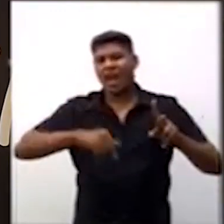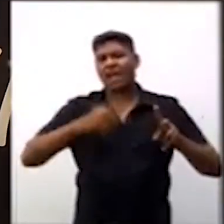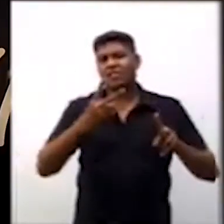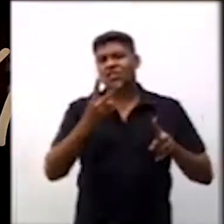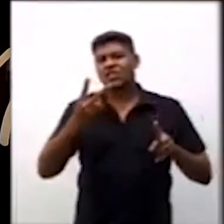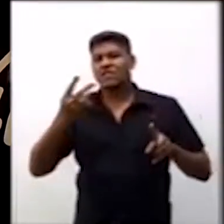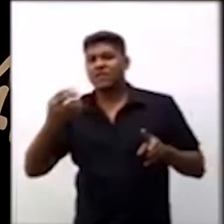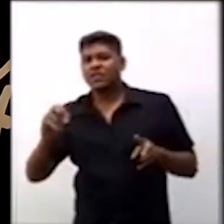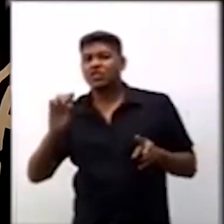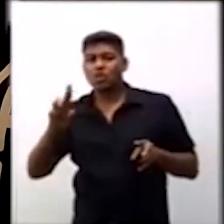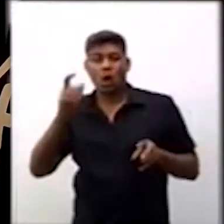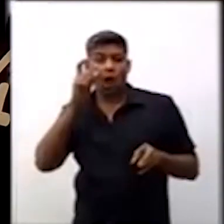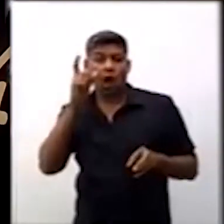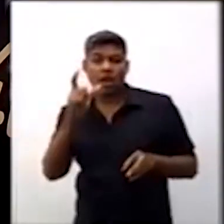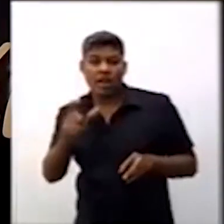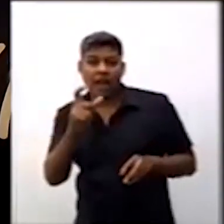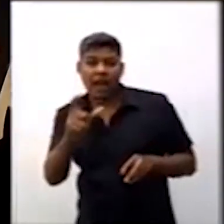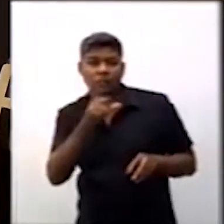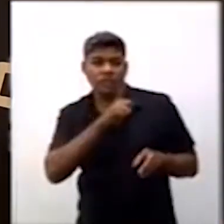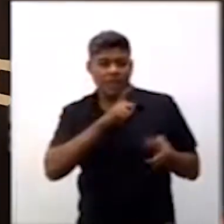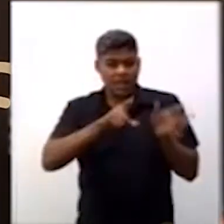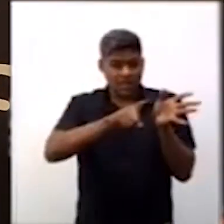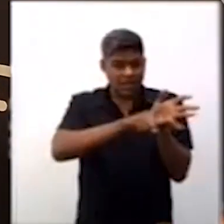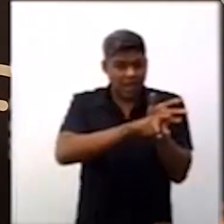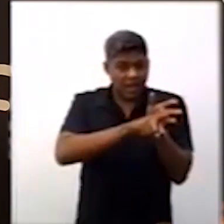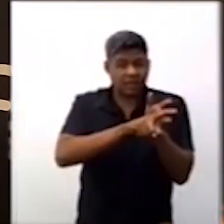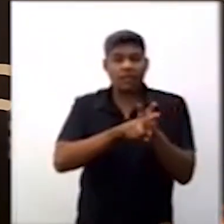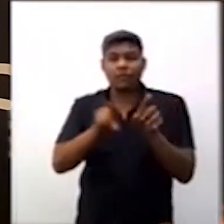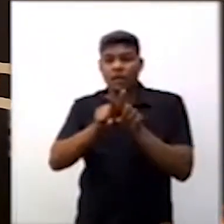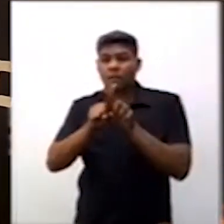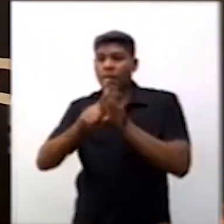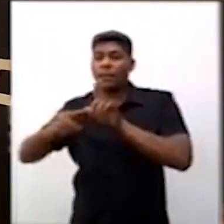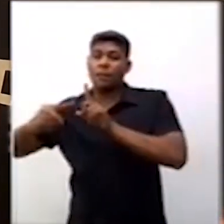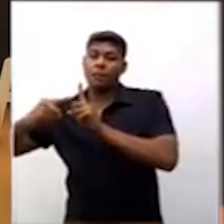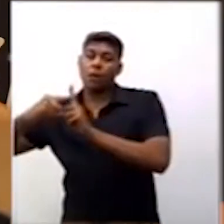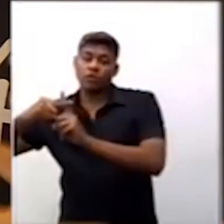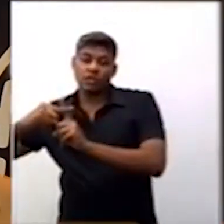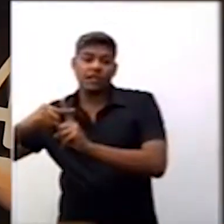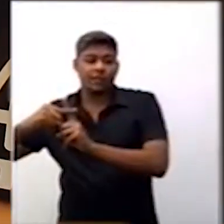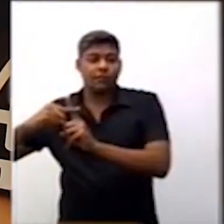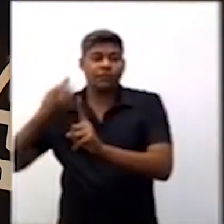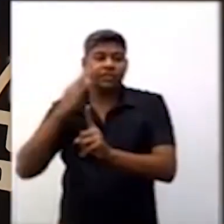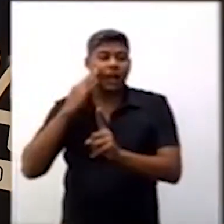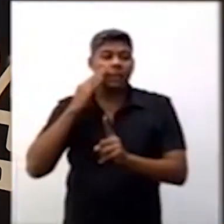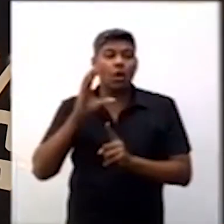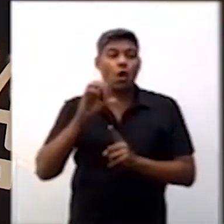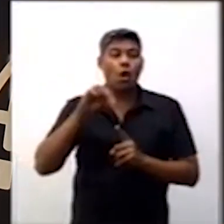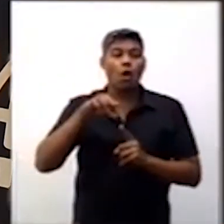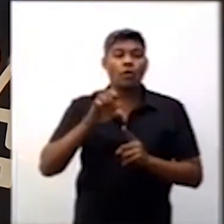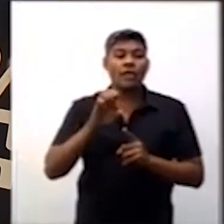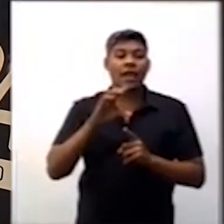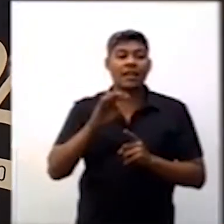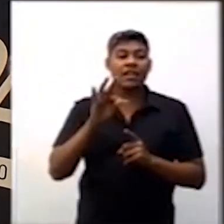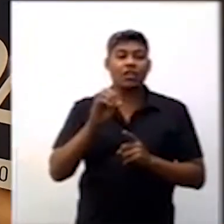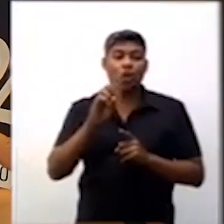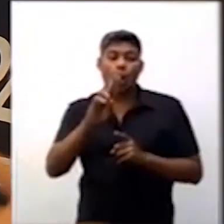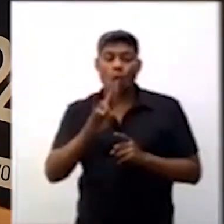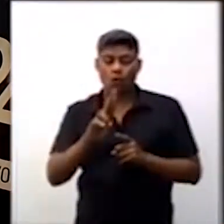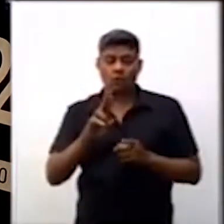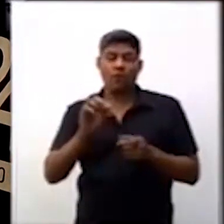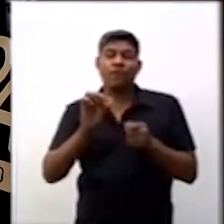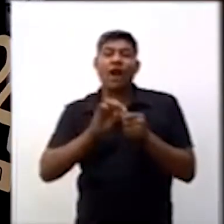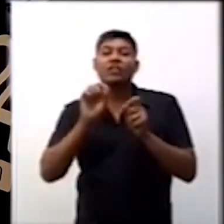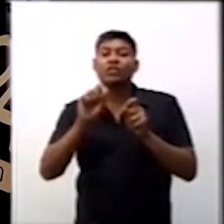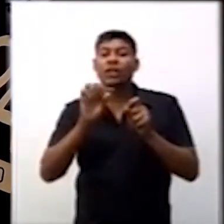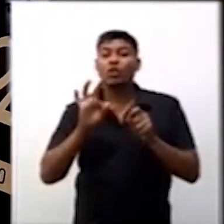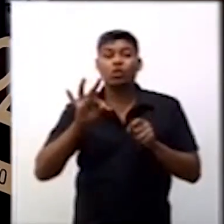Então, só para a gente ficar ligado que existe um polo negativo e um polo positivo. Então, o que o conector T faz é permitir que